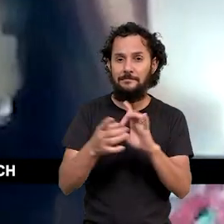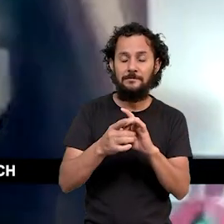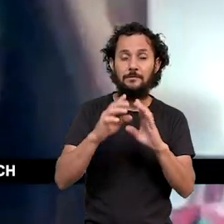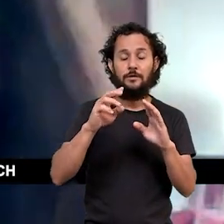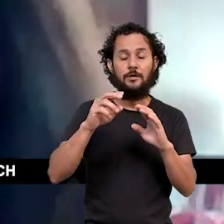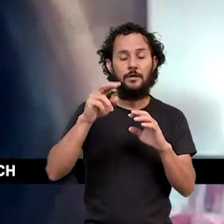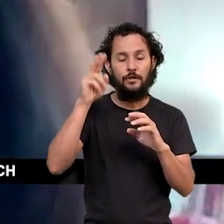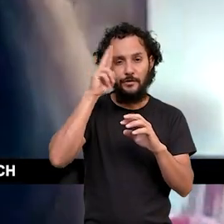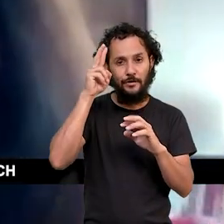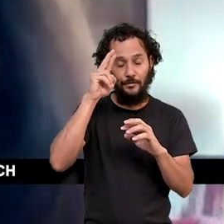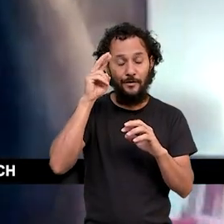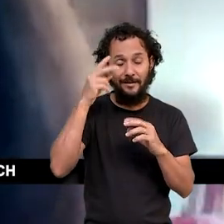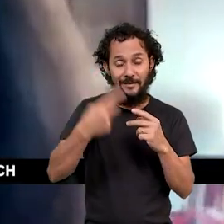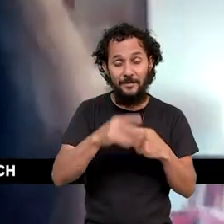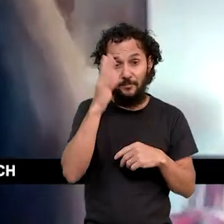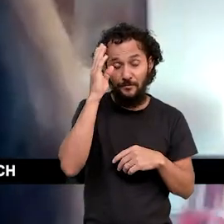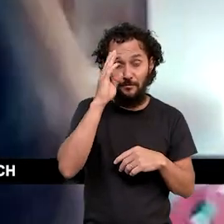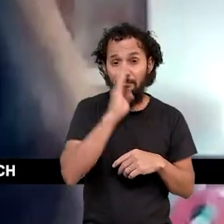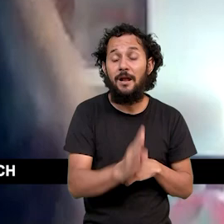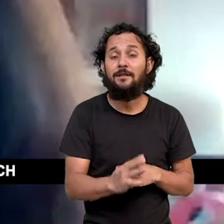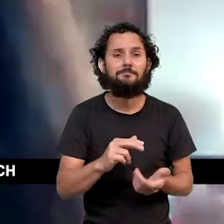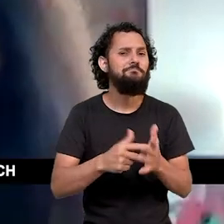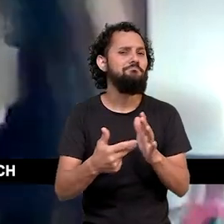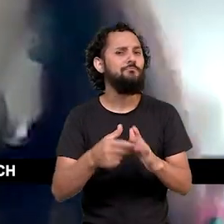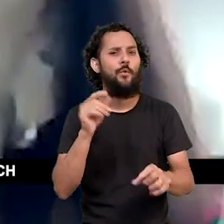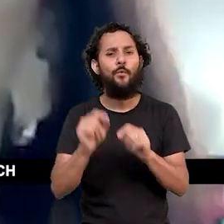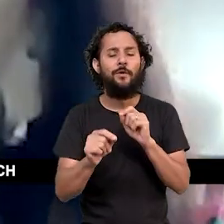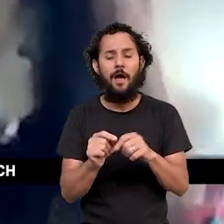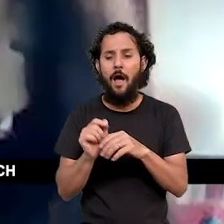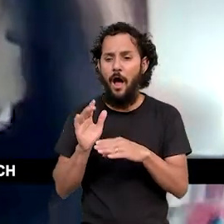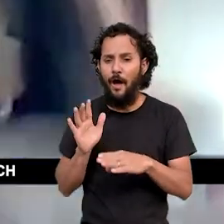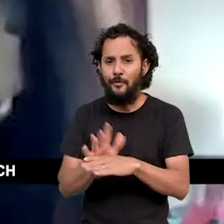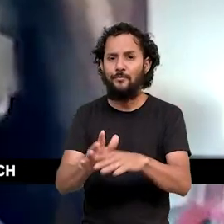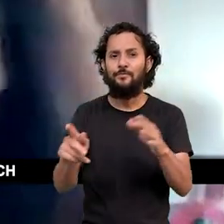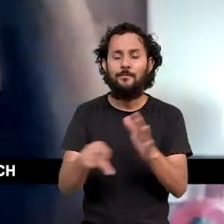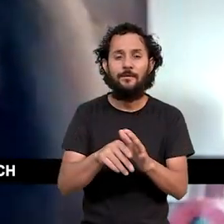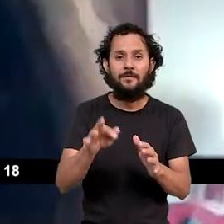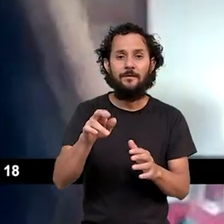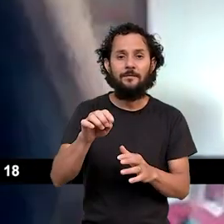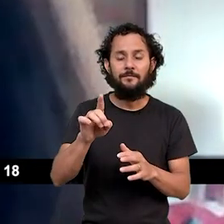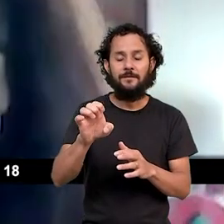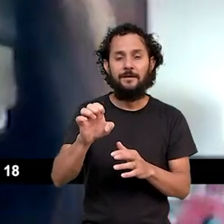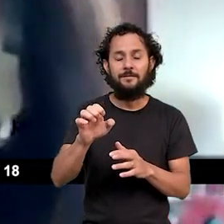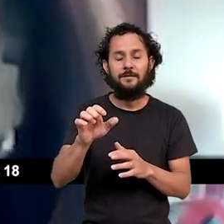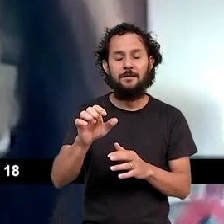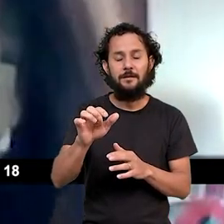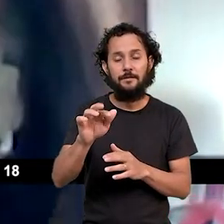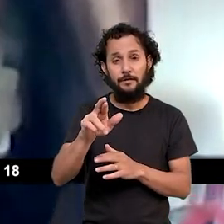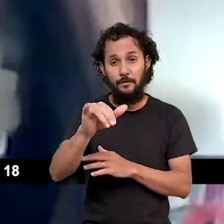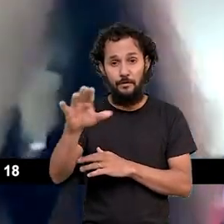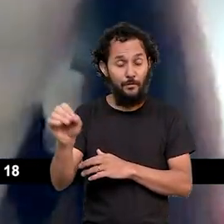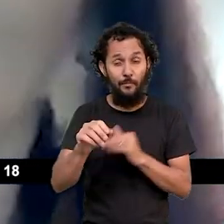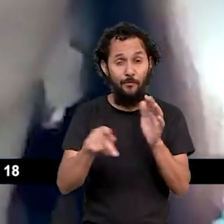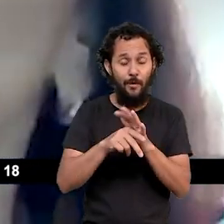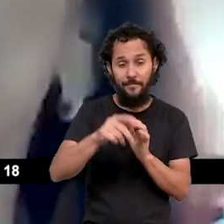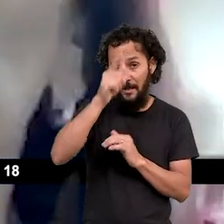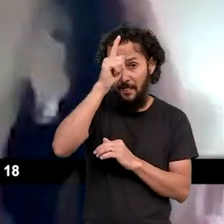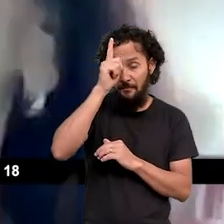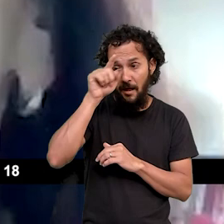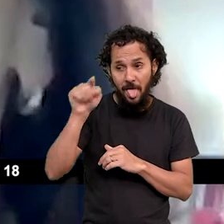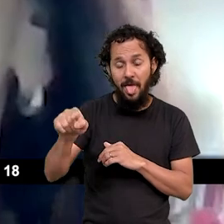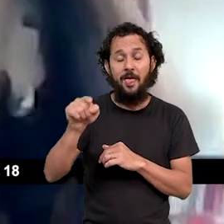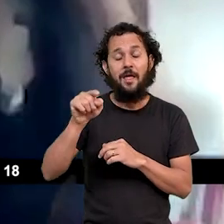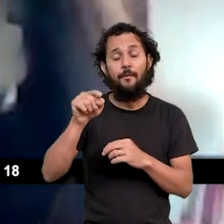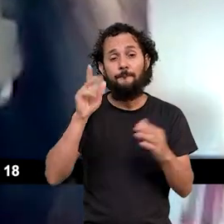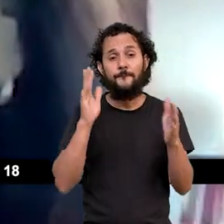estreita com a história da infância brasileira, que foi as contribuições de Frederick Froebel, na Alemanha. Nós vamos viver